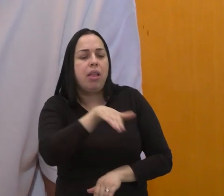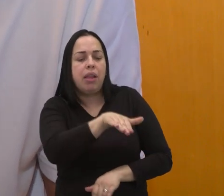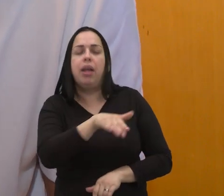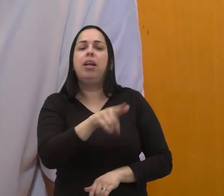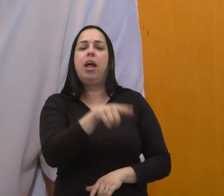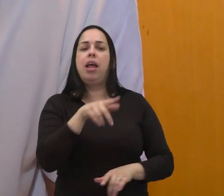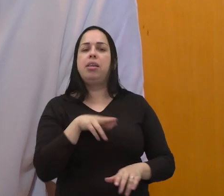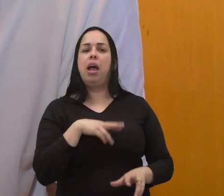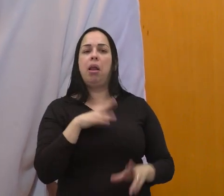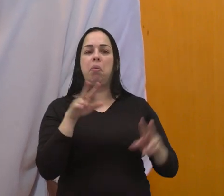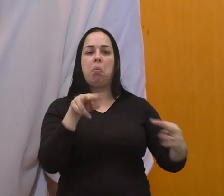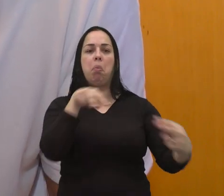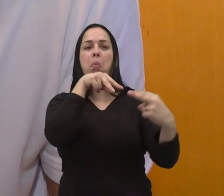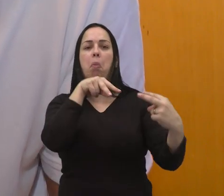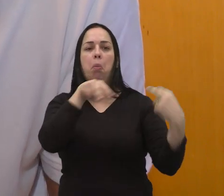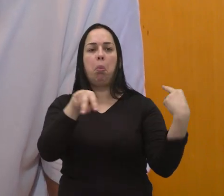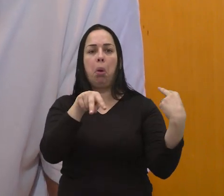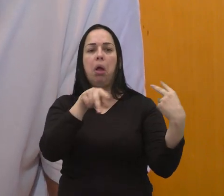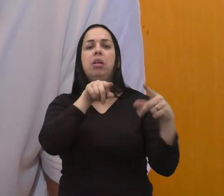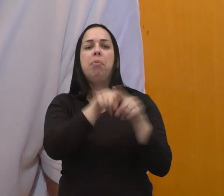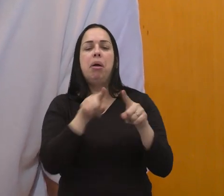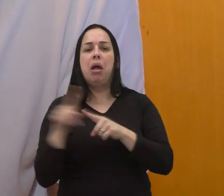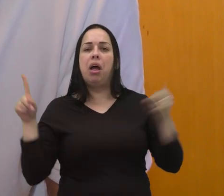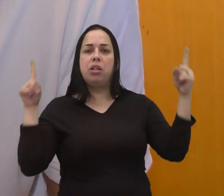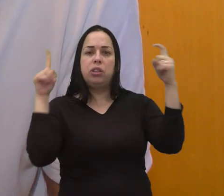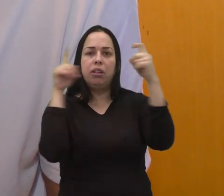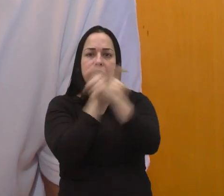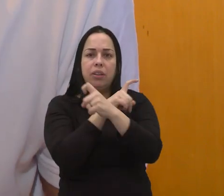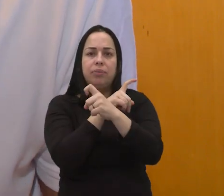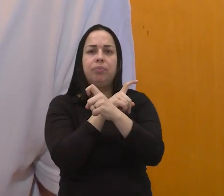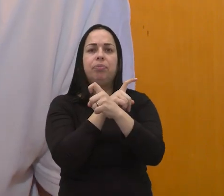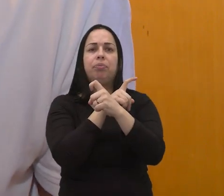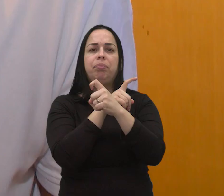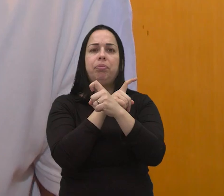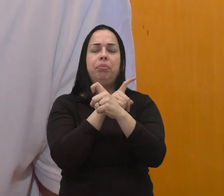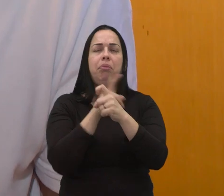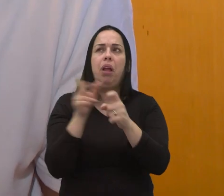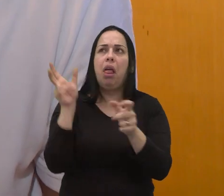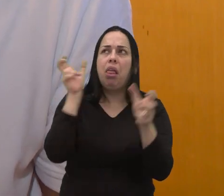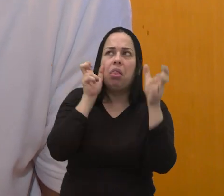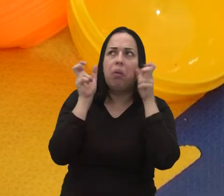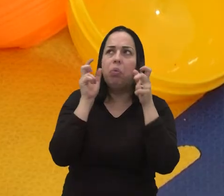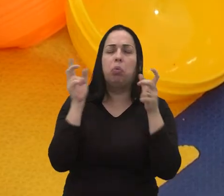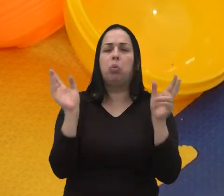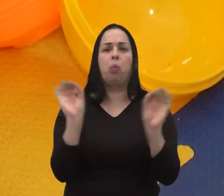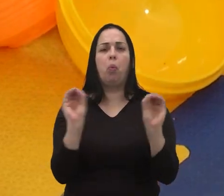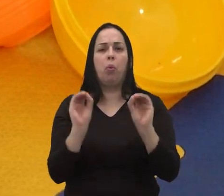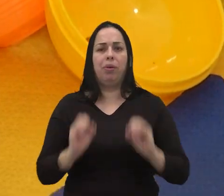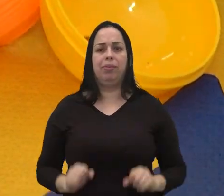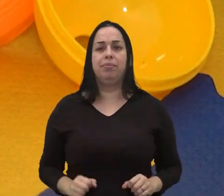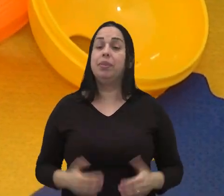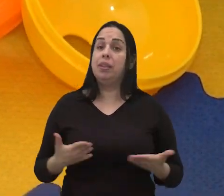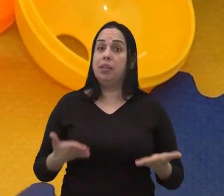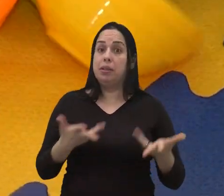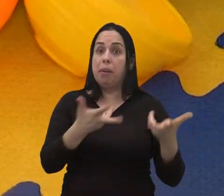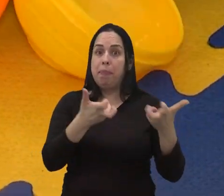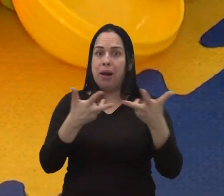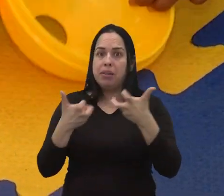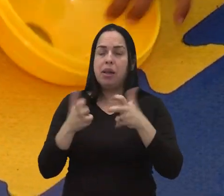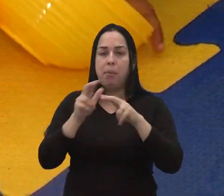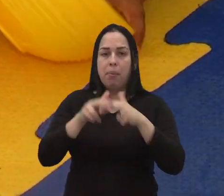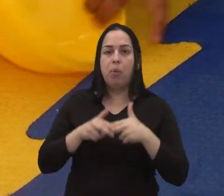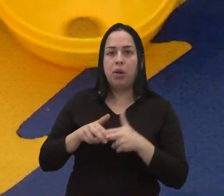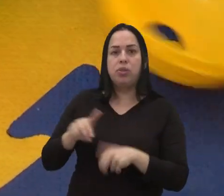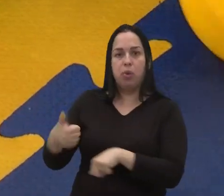olham, crianças que têm dificuldade em discriminar sons. Ao perceber sinais como esses,